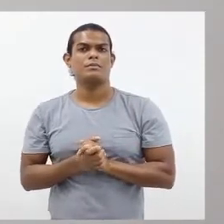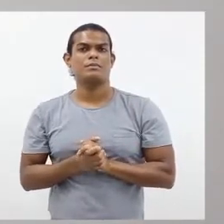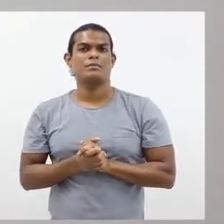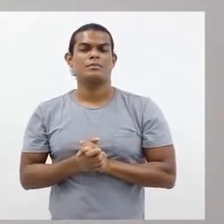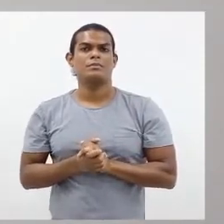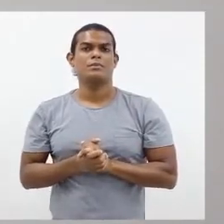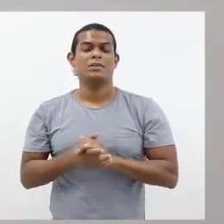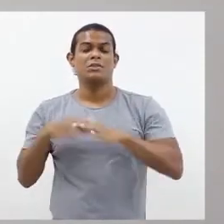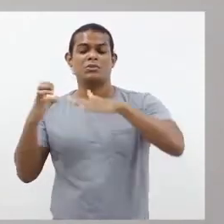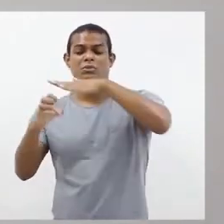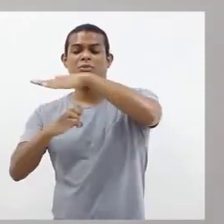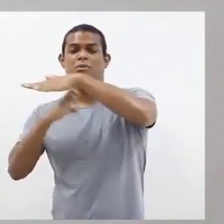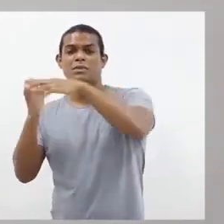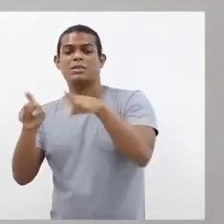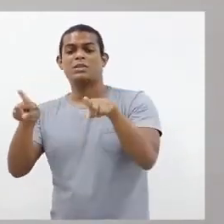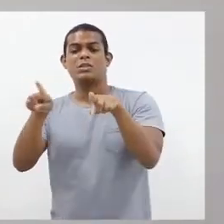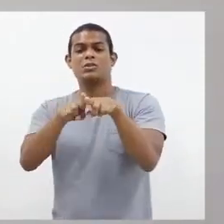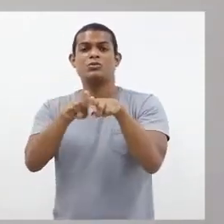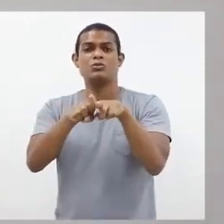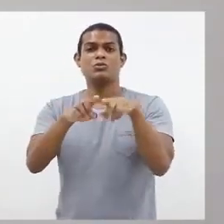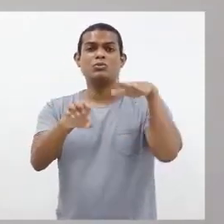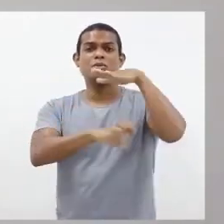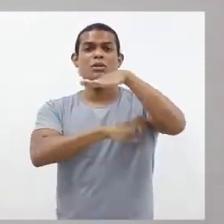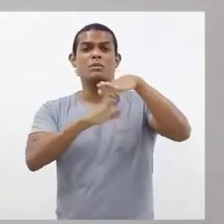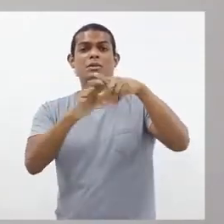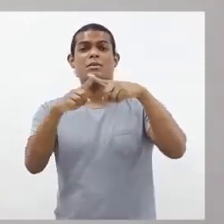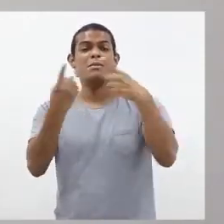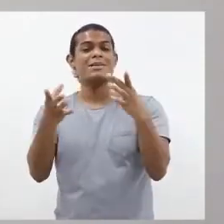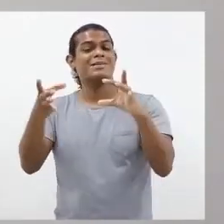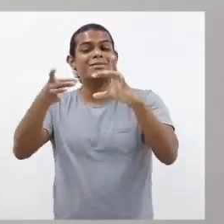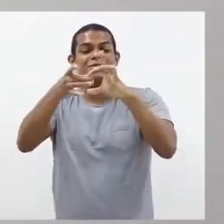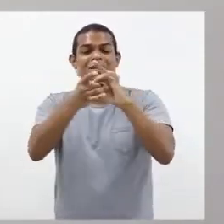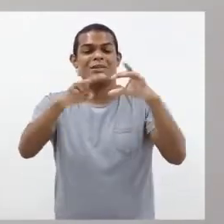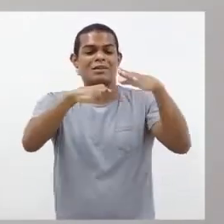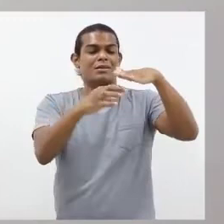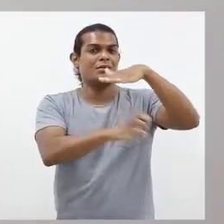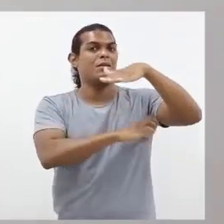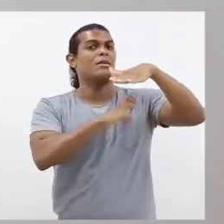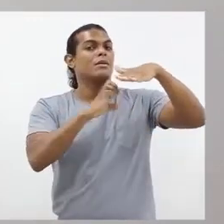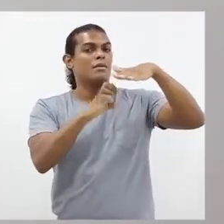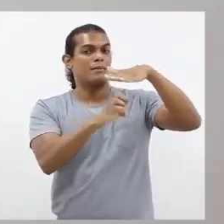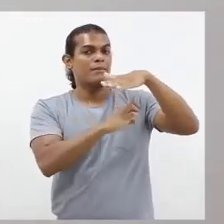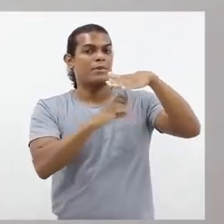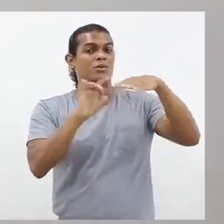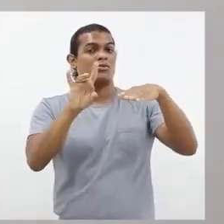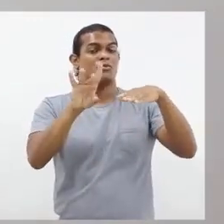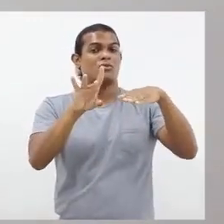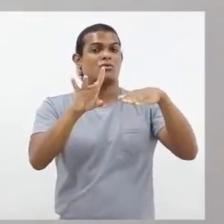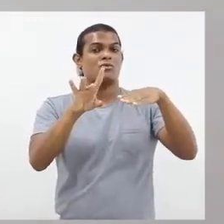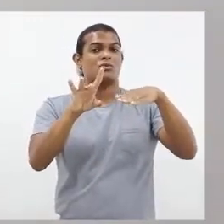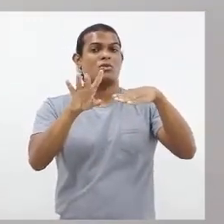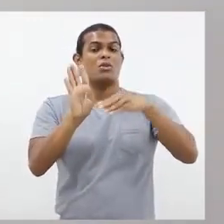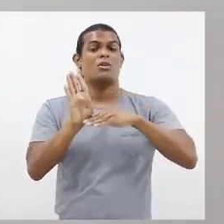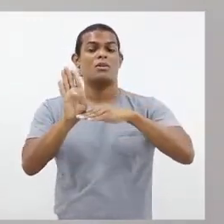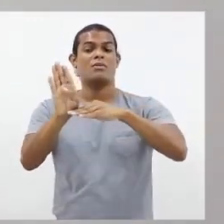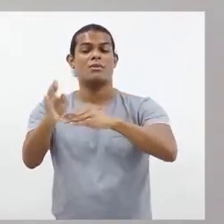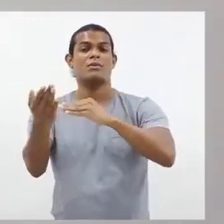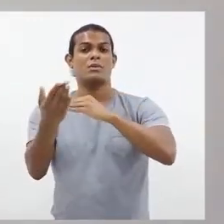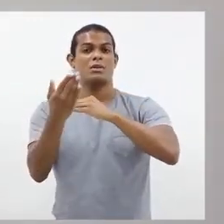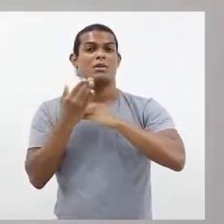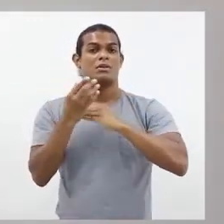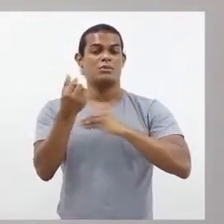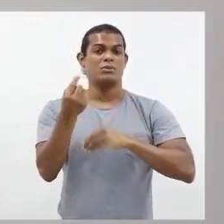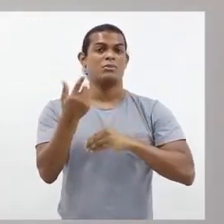pessoas terceiras à empresa que não fazem parte do negócio, mas que de alguma forma fornecem recursos para a